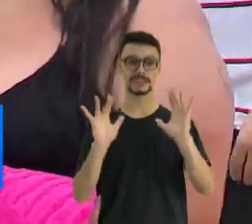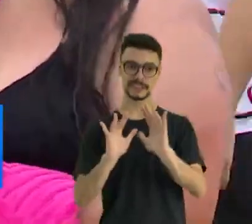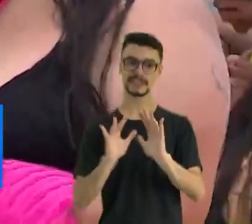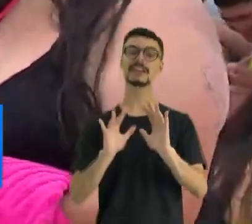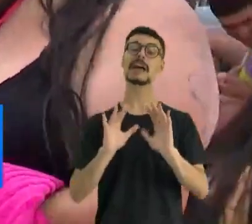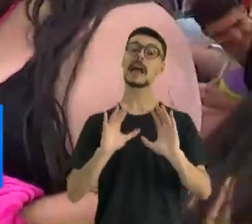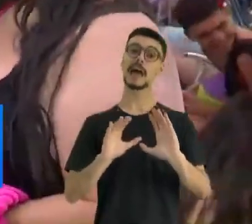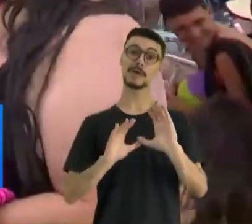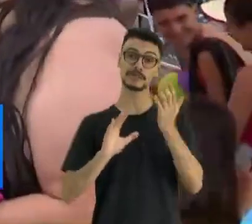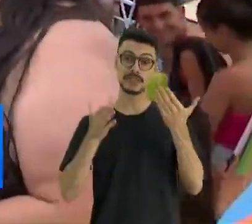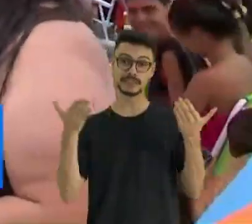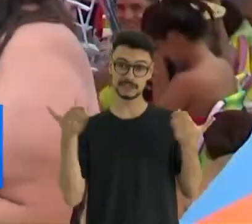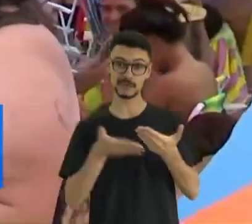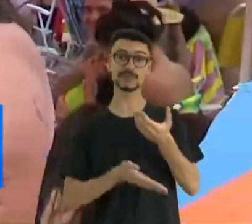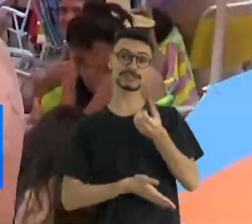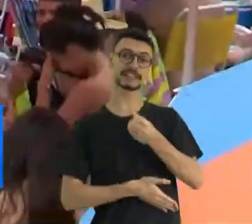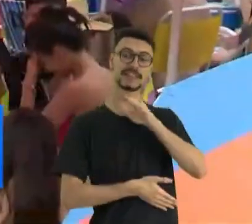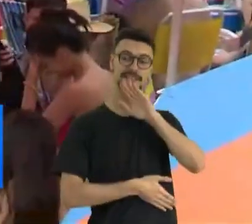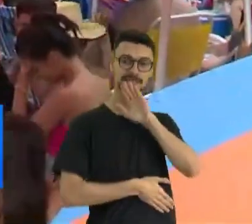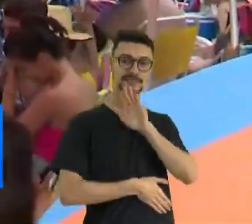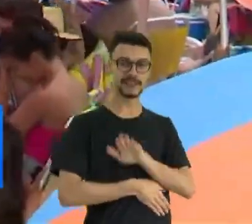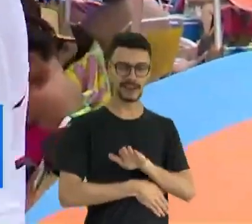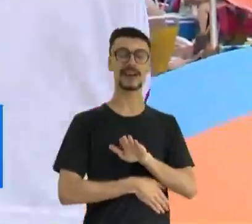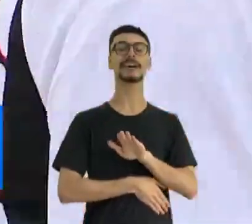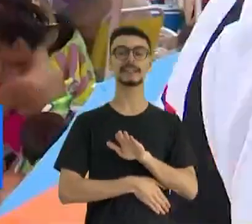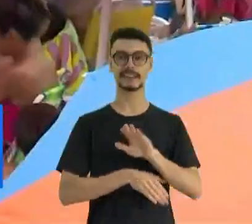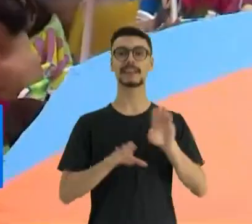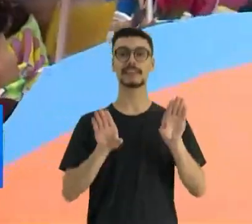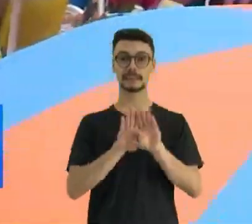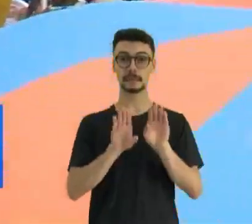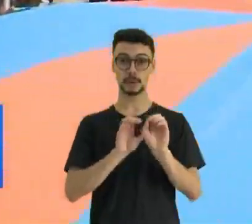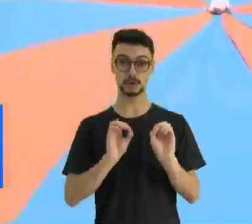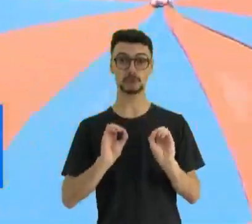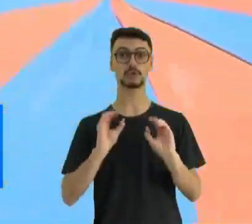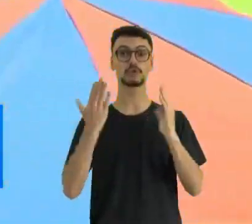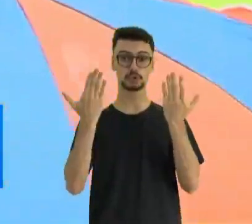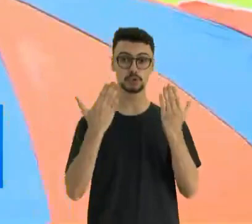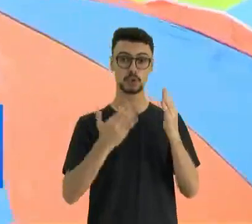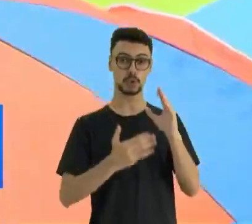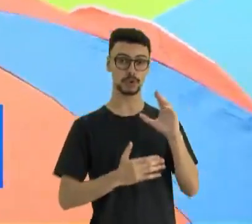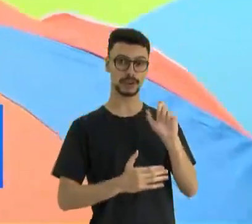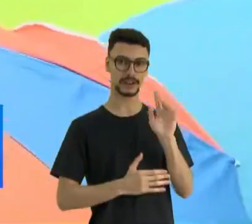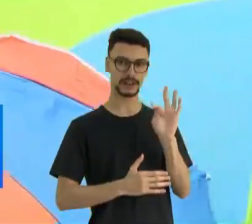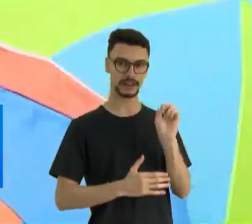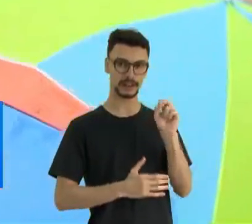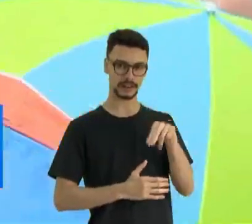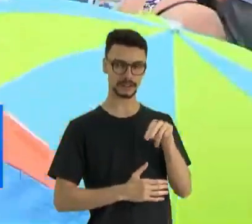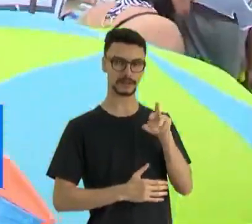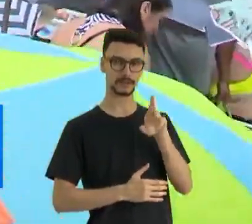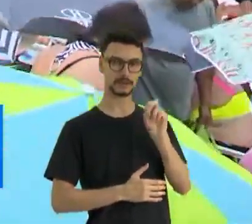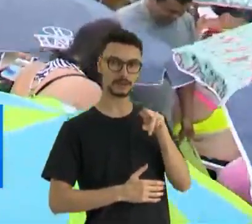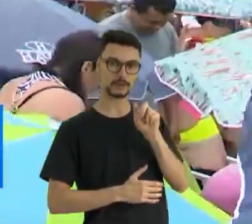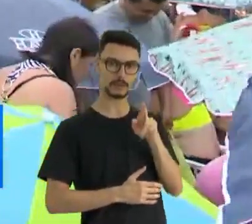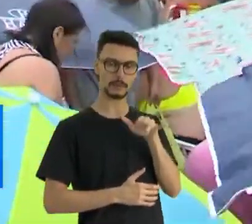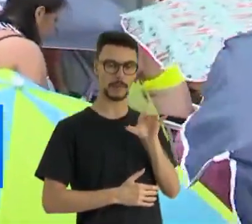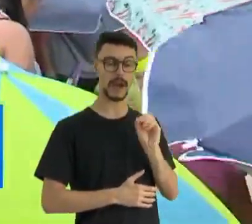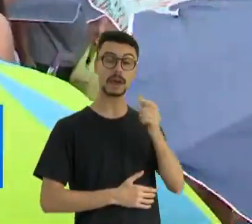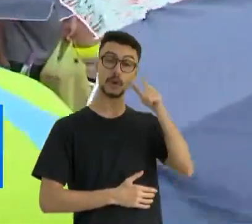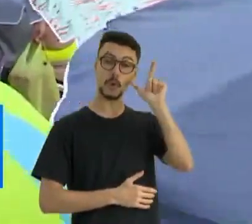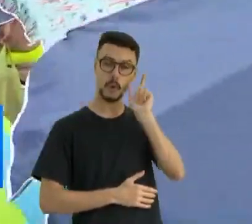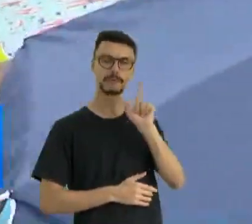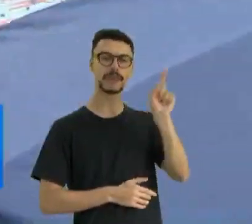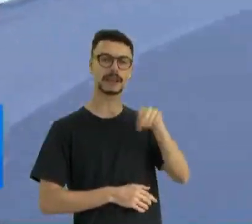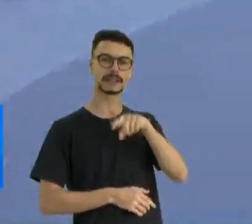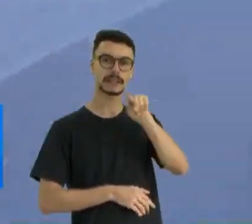acontecer hoje, às 6 horas da tarde aqui. Inclusive, também vai ter o show da dupla sertaneja Cleiton e Romário, que foi cancelado ontem, mas hoje vai